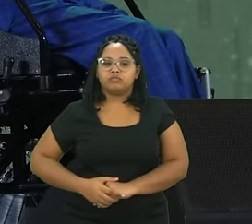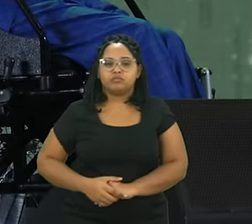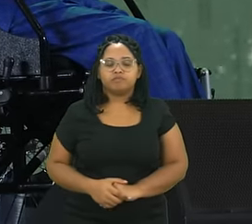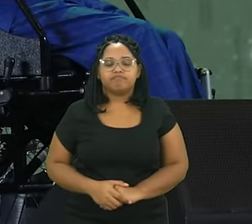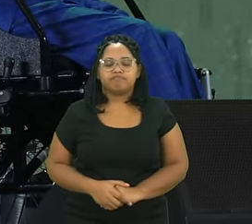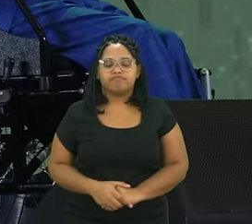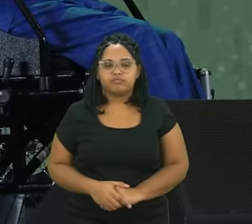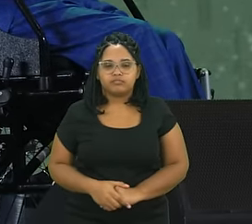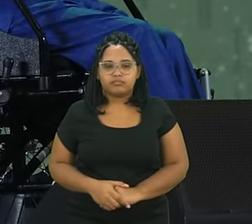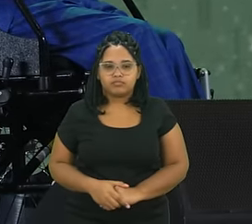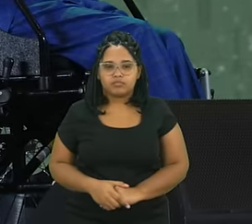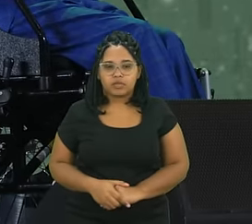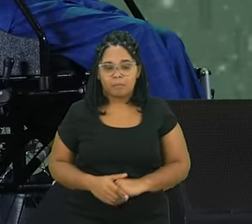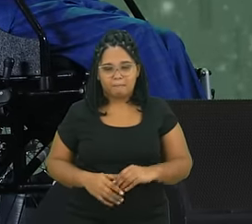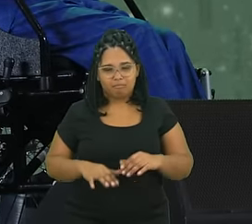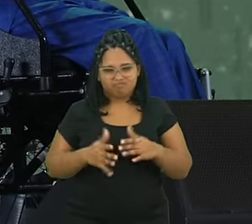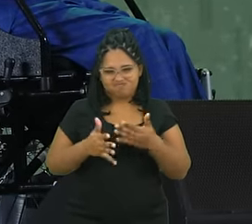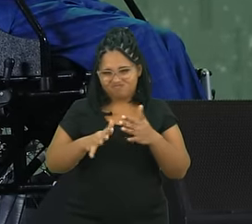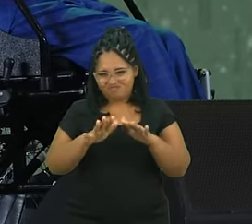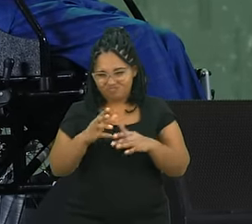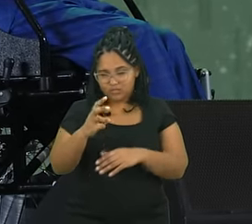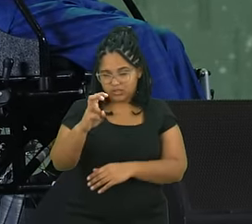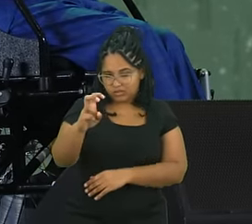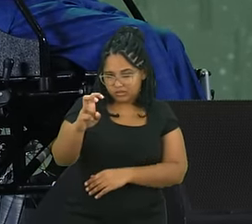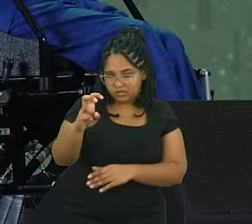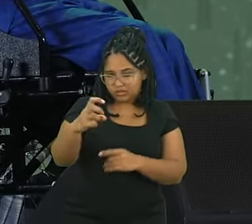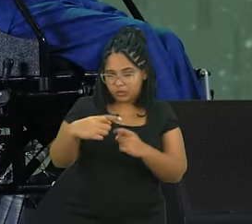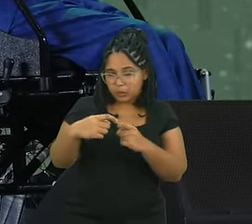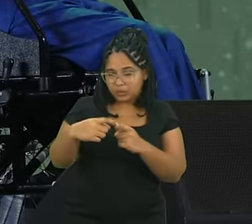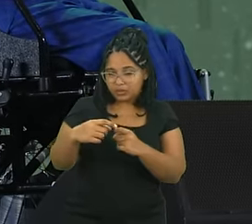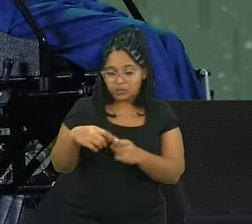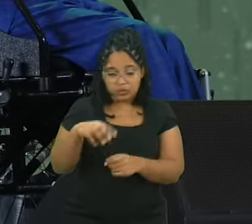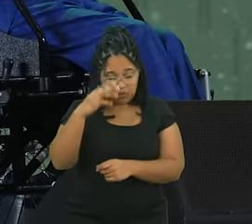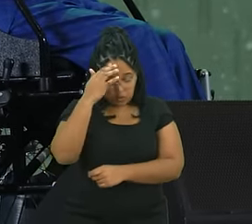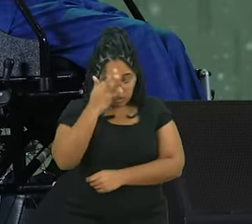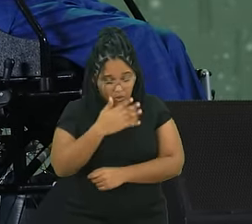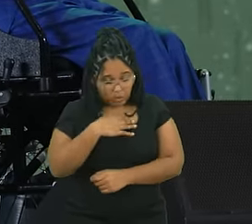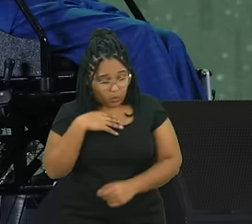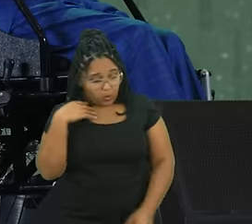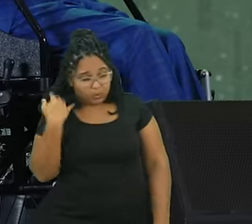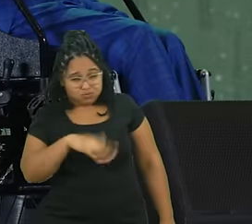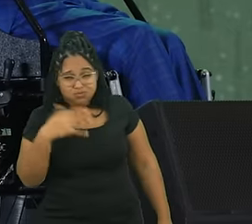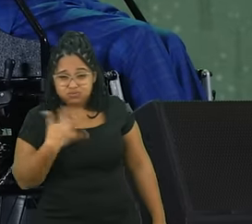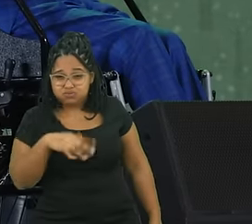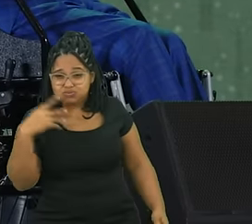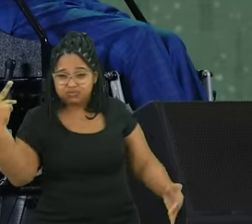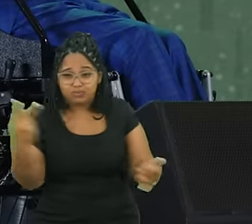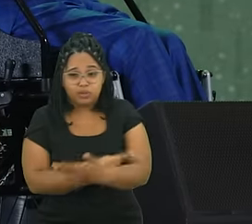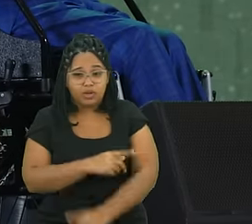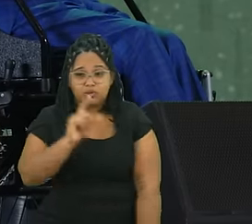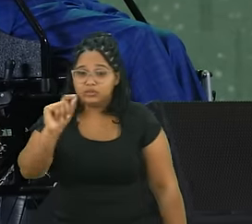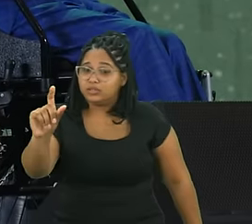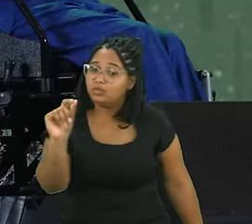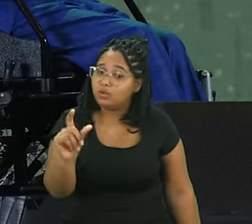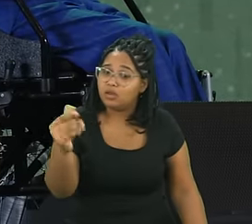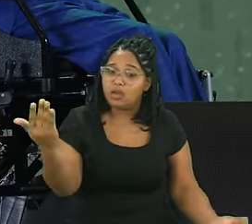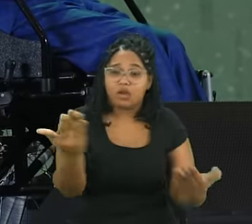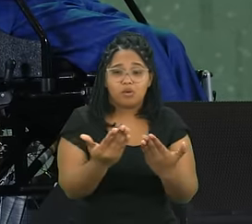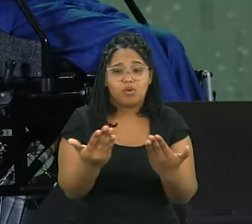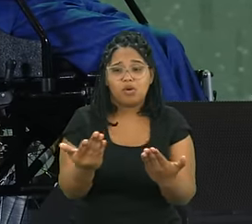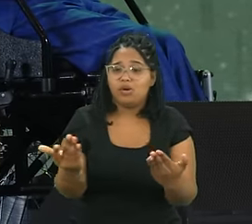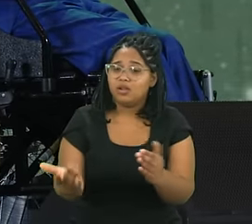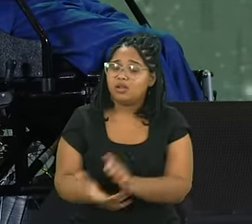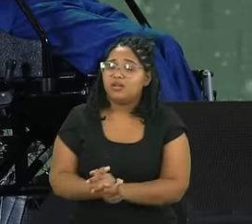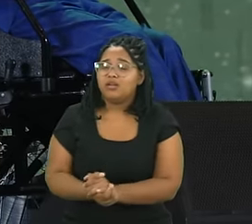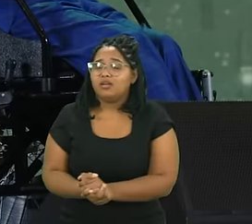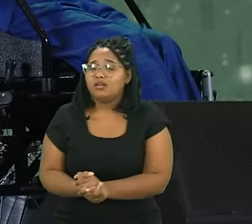Chegaram mais ou menos 5 médicos. Eu falei: meu Deus, o que será que está acontecendo? E ali os médicos